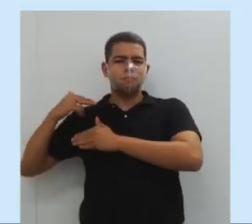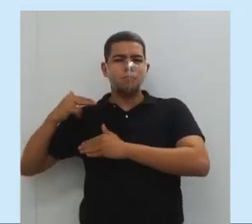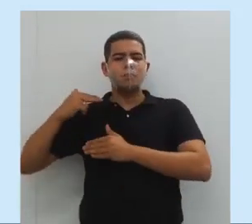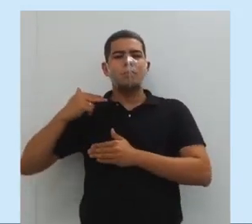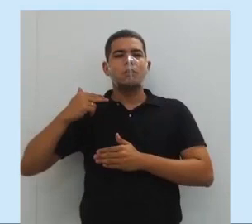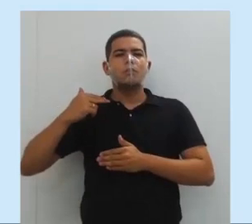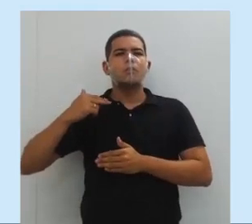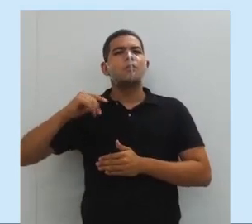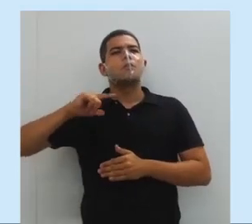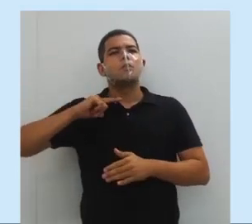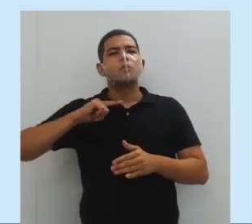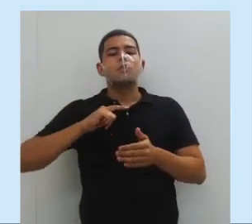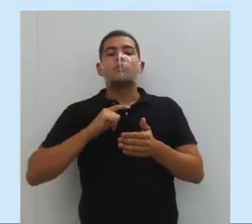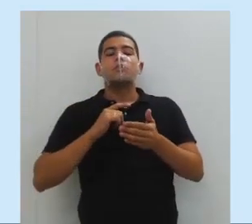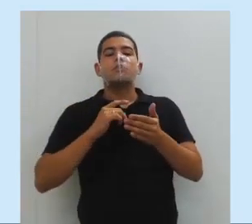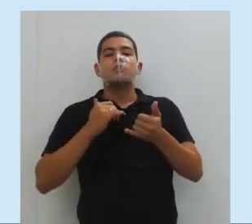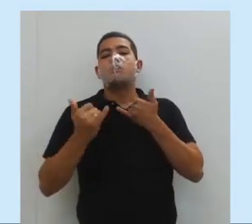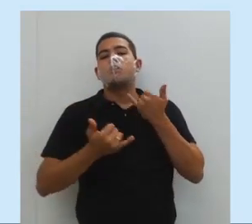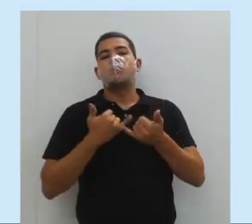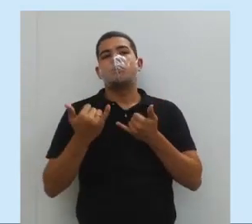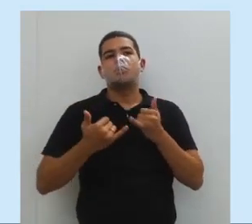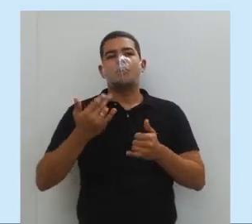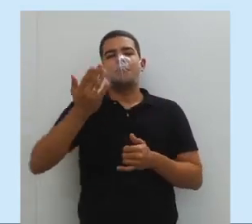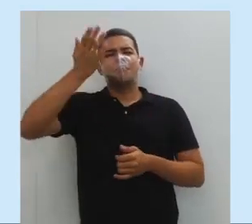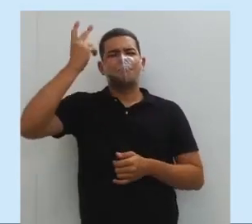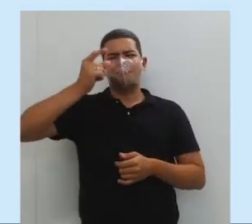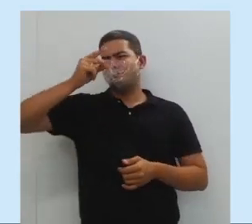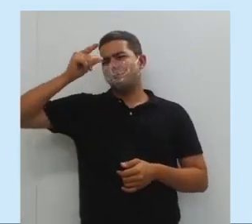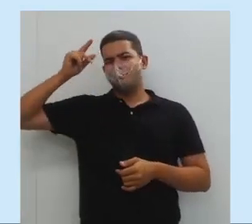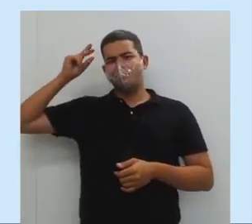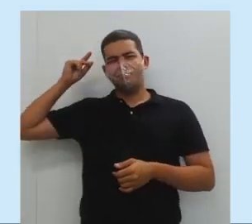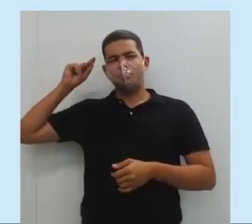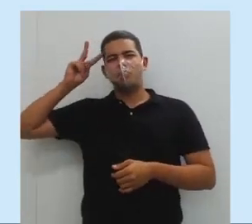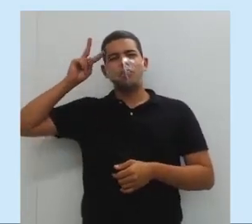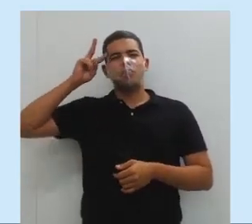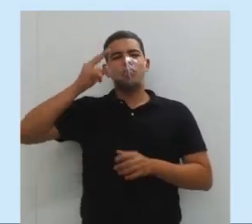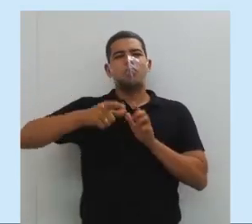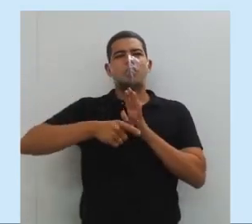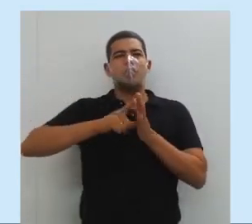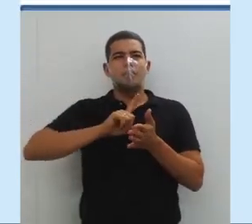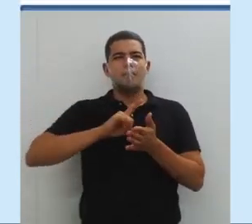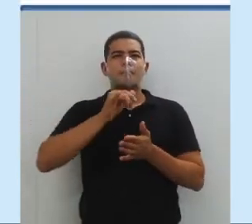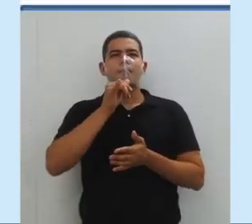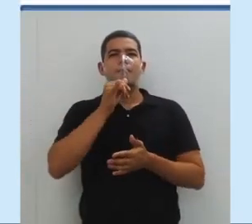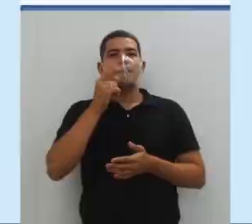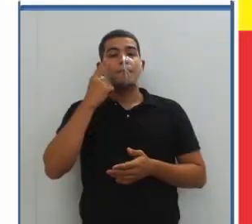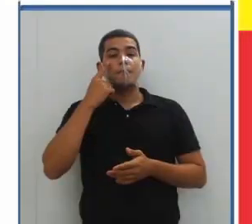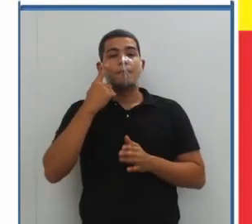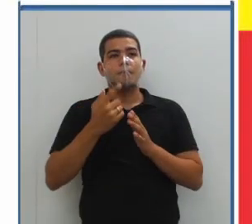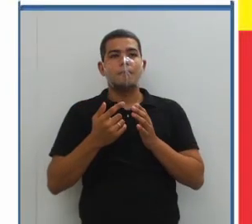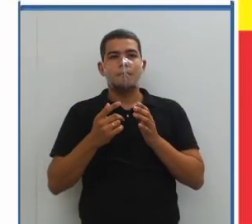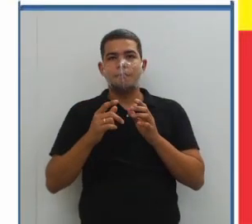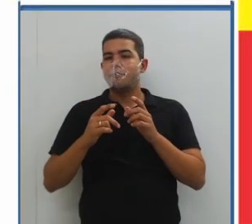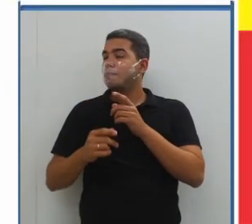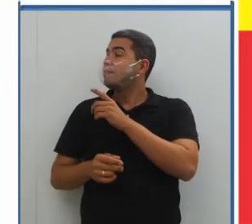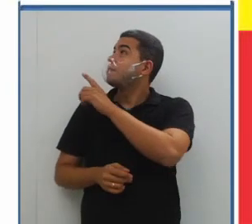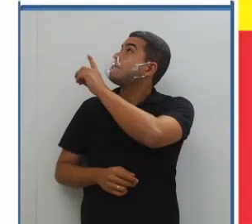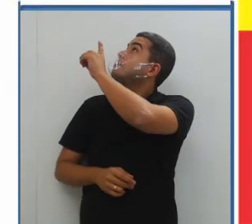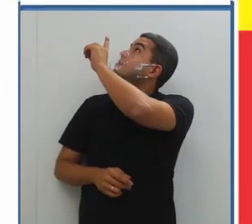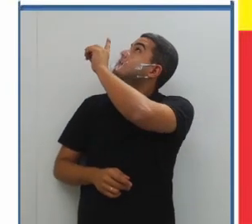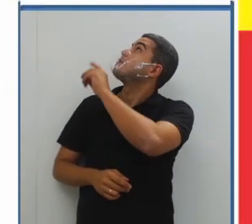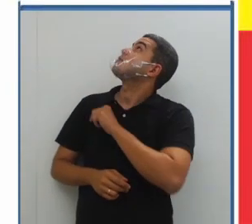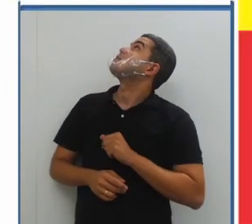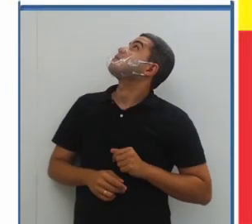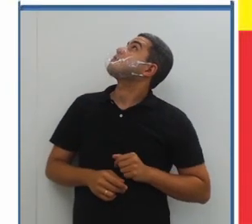histórico temporal, os jogos existem desde a pré-história, né? Olha só a imagem que está com vocês aí